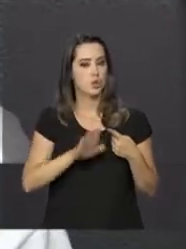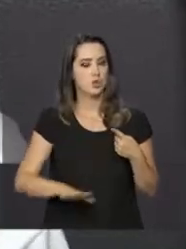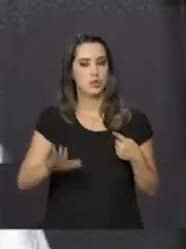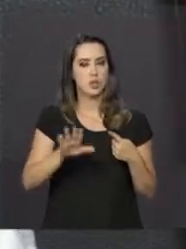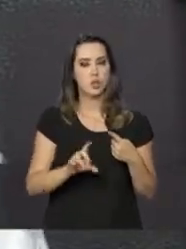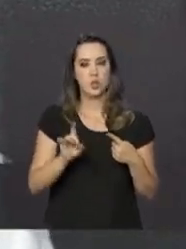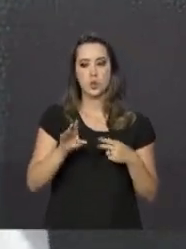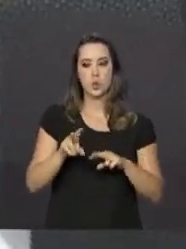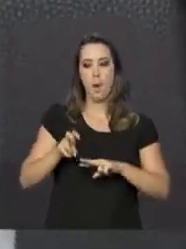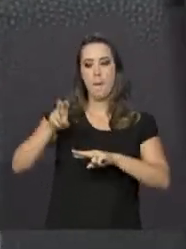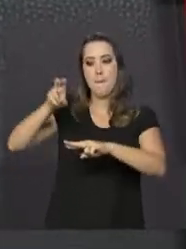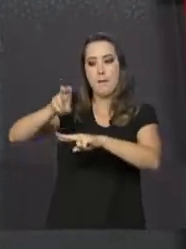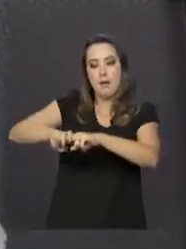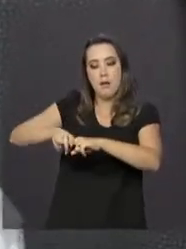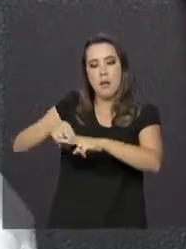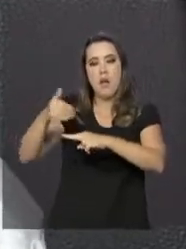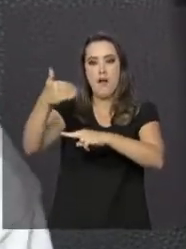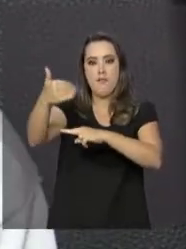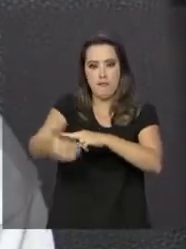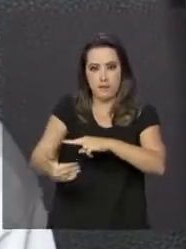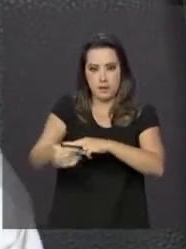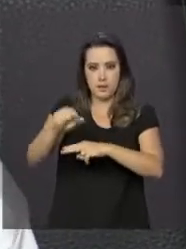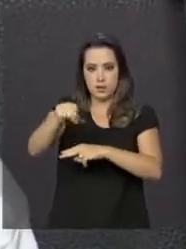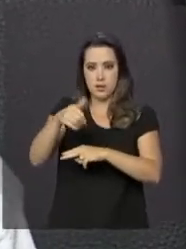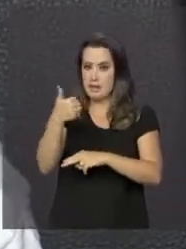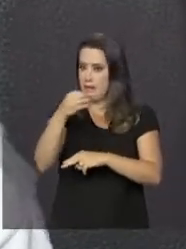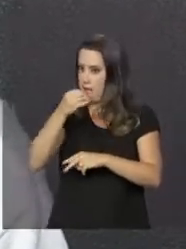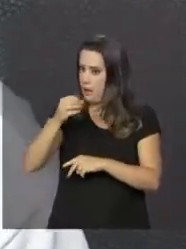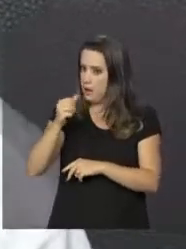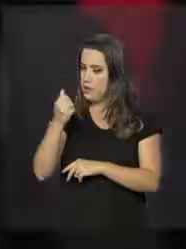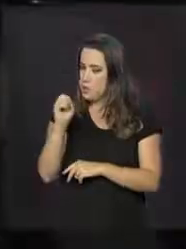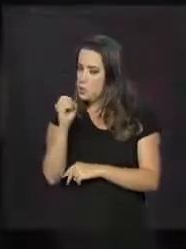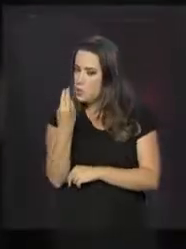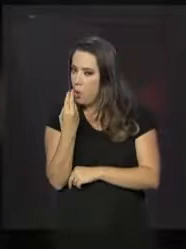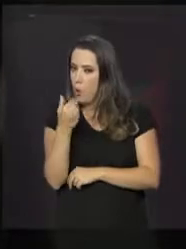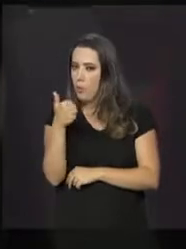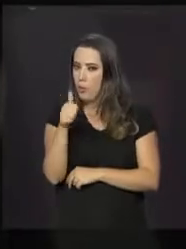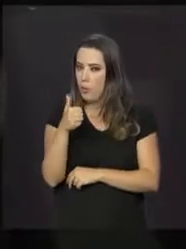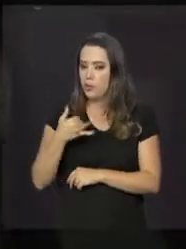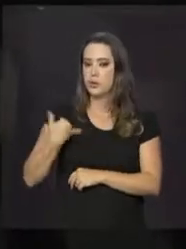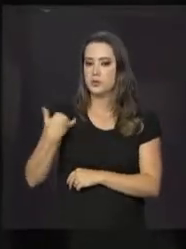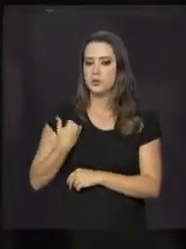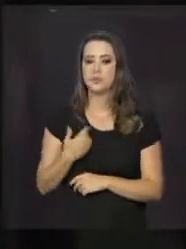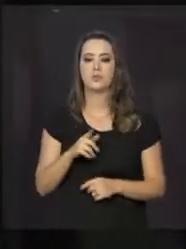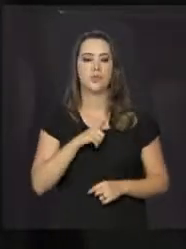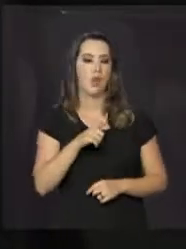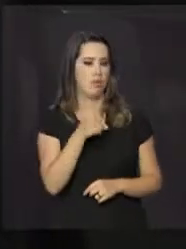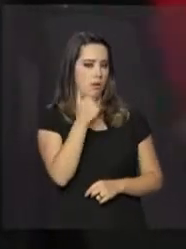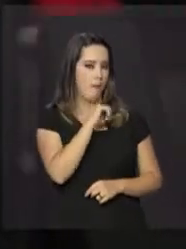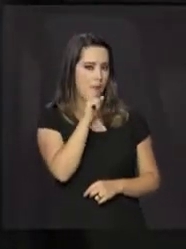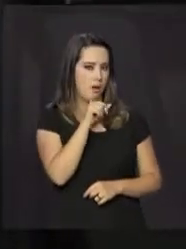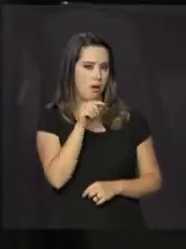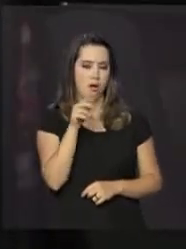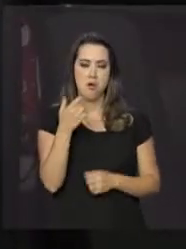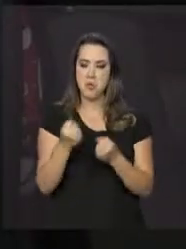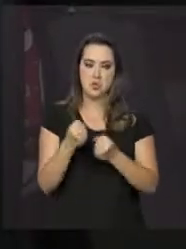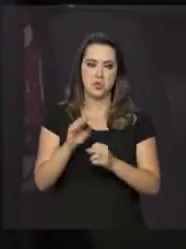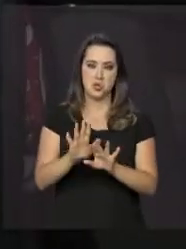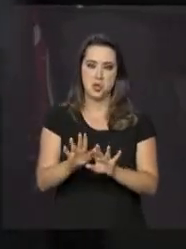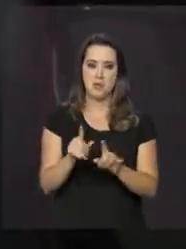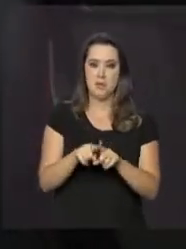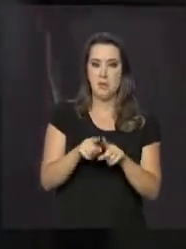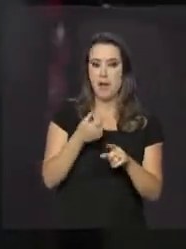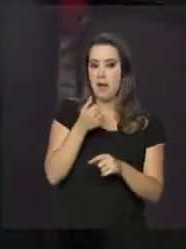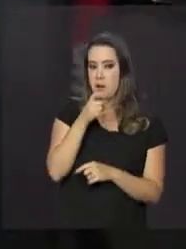a partir de um banco da frente com dez é o japão amanhã o dirigente aí quando a minha mãe do